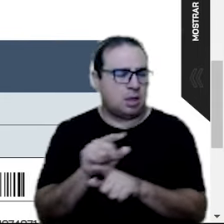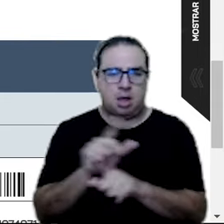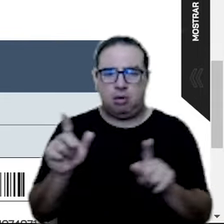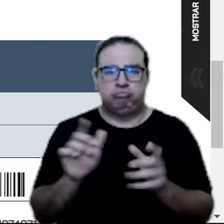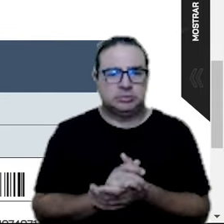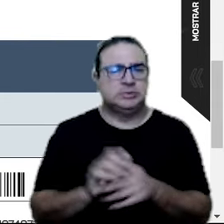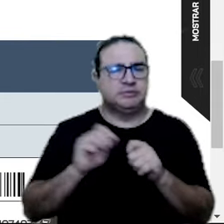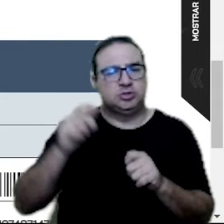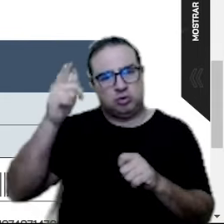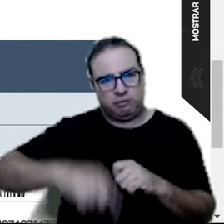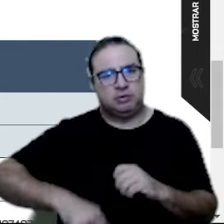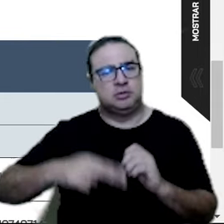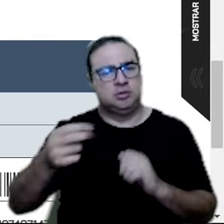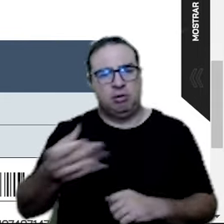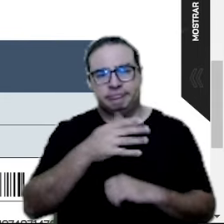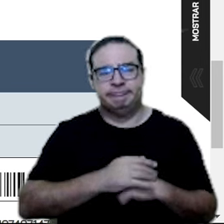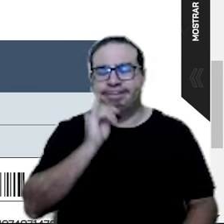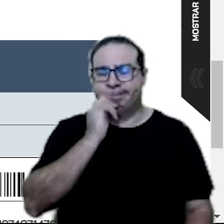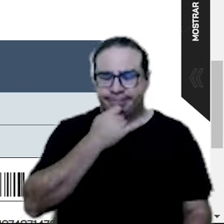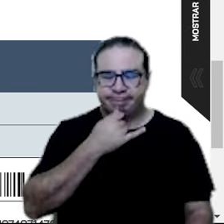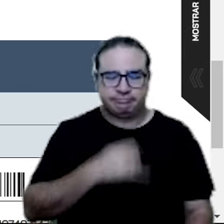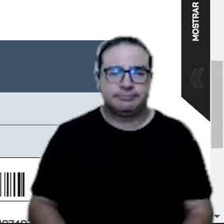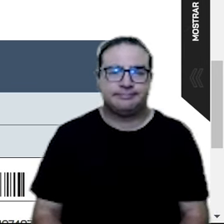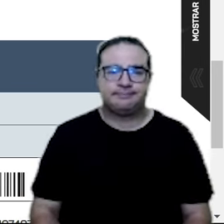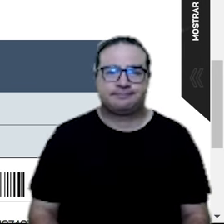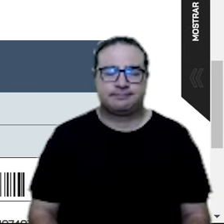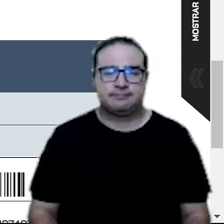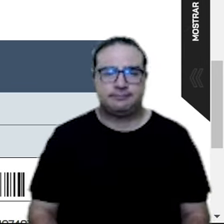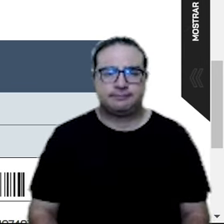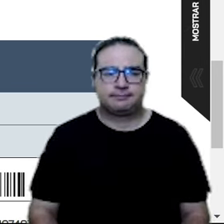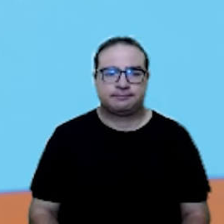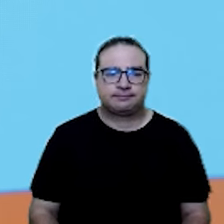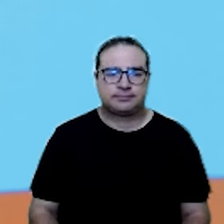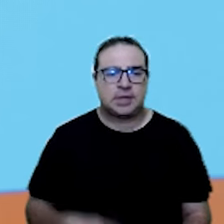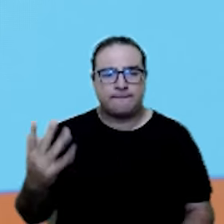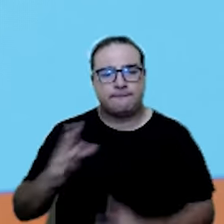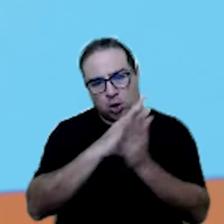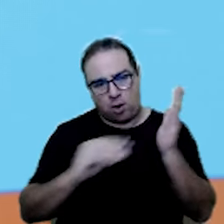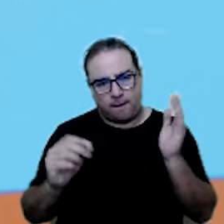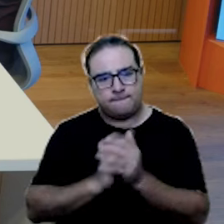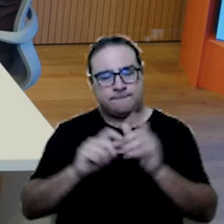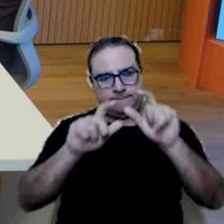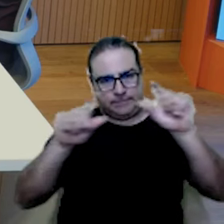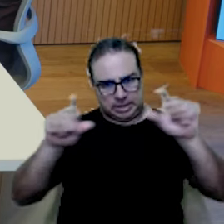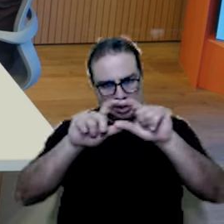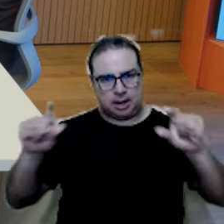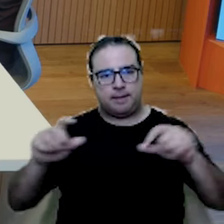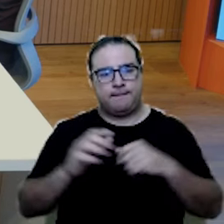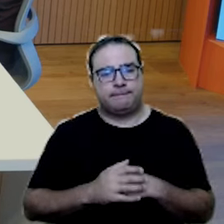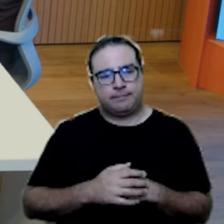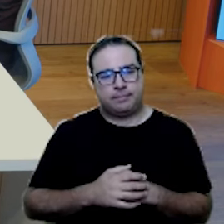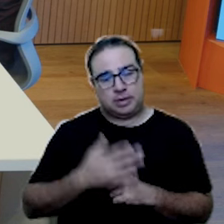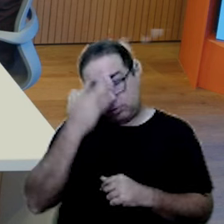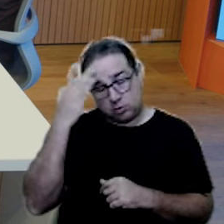eu preciso refazer uma nota é precisa refazer uma nota infelizmente tá precisando fazer e ah dá para copiar uma parte né o